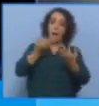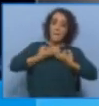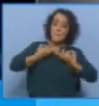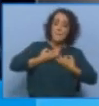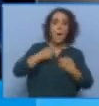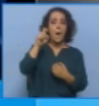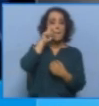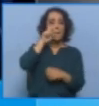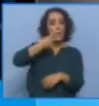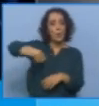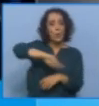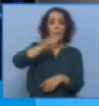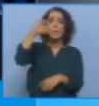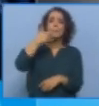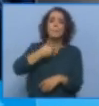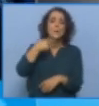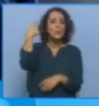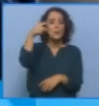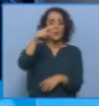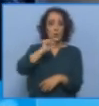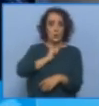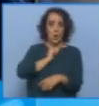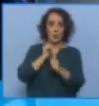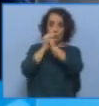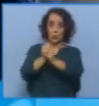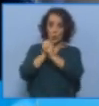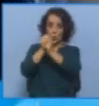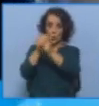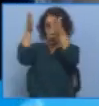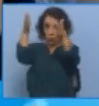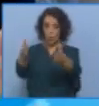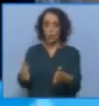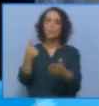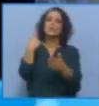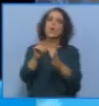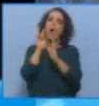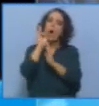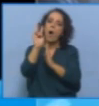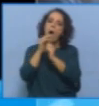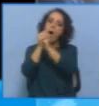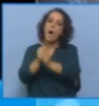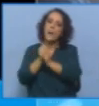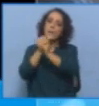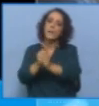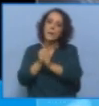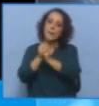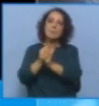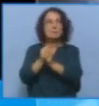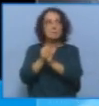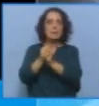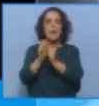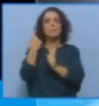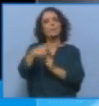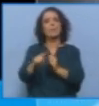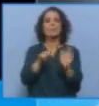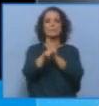proteger-nos. E no fundo aquilo que Ele nos pede é que o nosso culto a Ele não seja simplesmente adorar, ou deixe-me dizer assim, se calhar sou irreverente, ir à